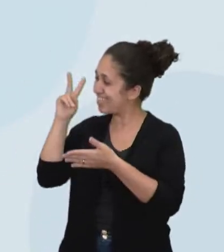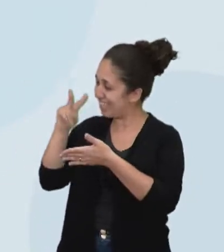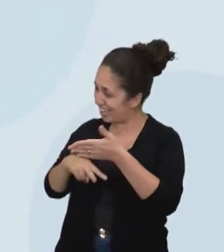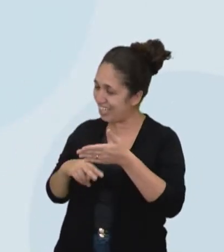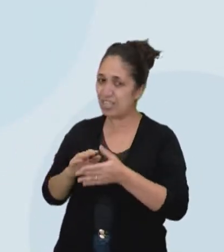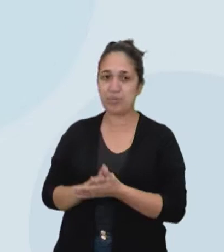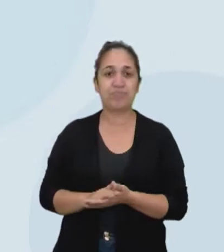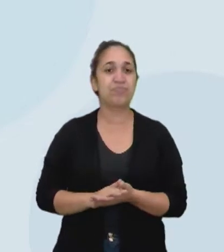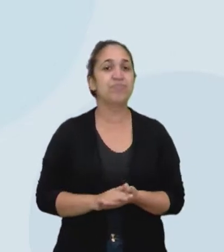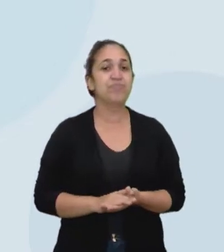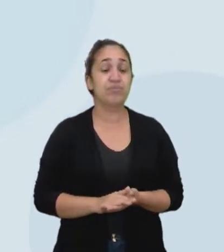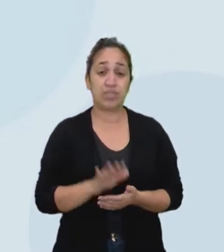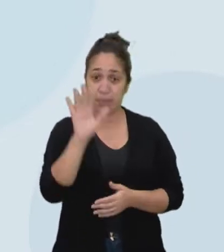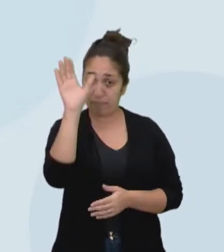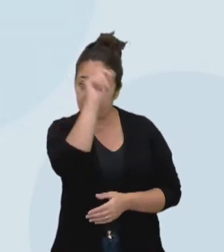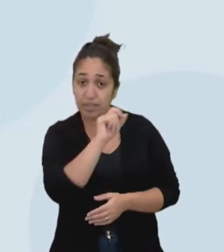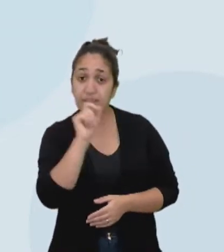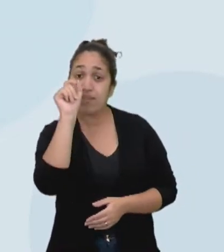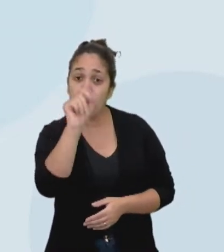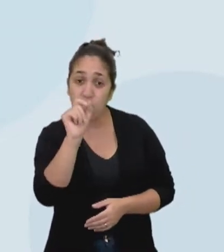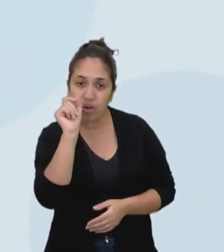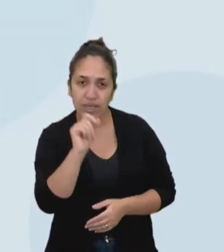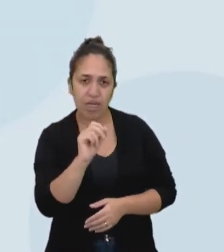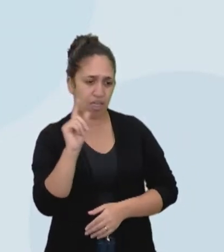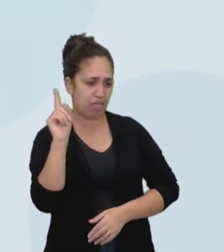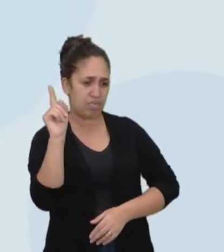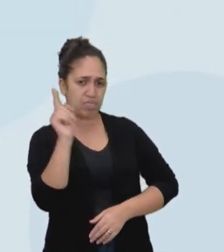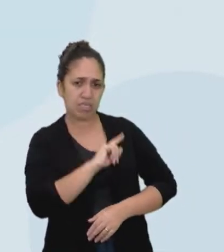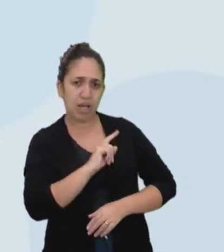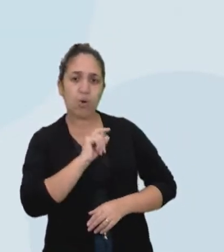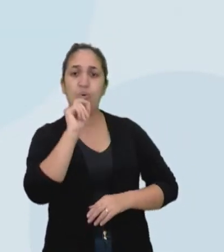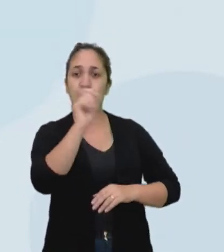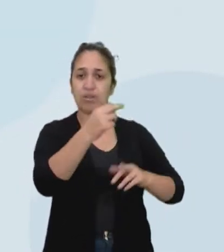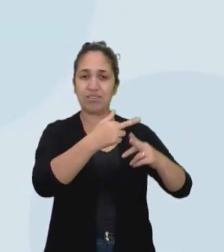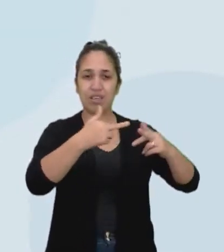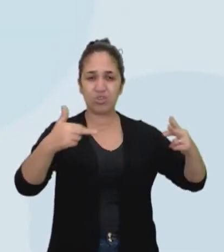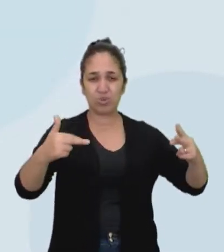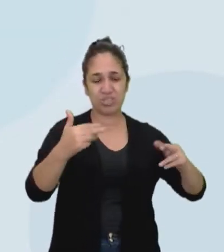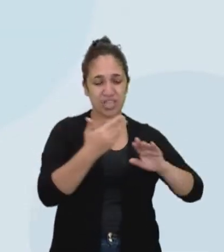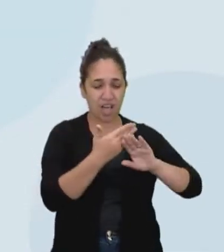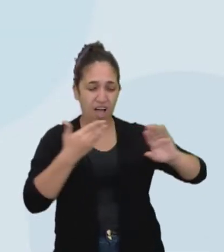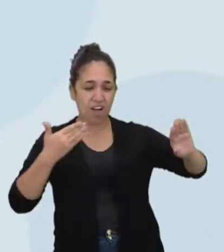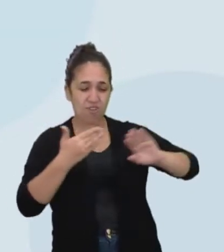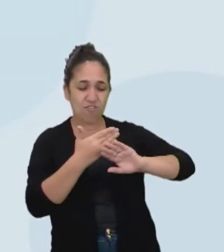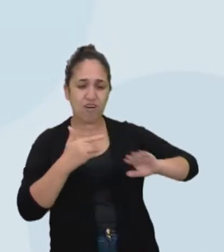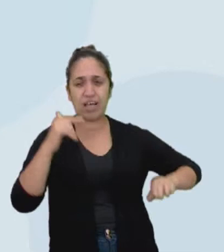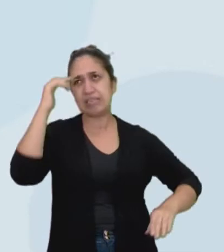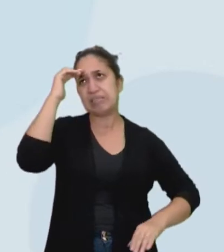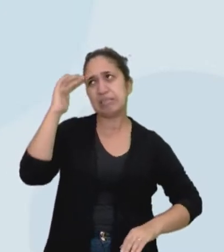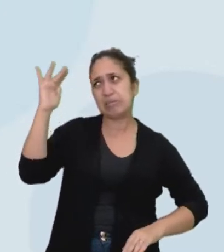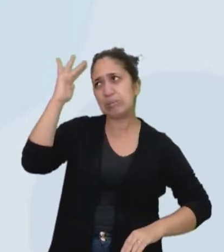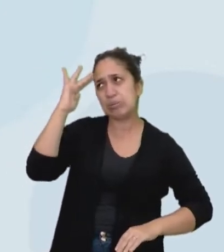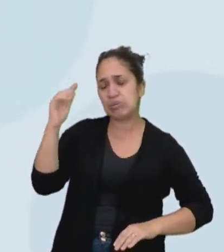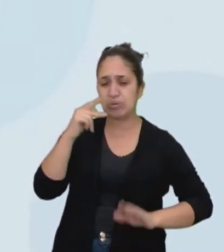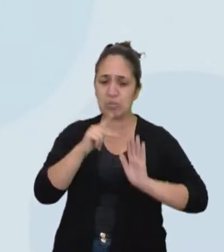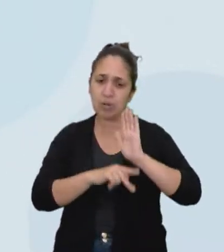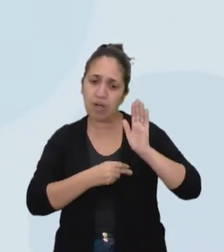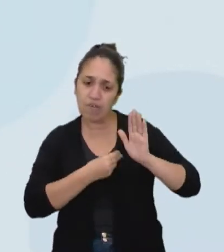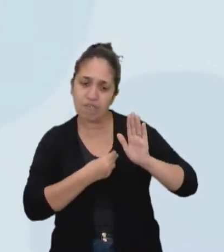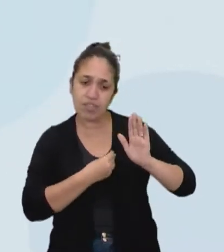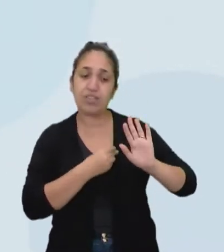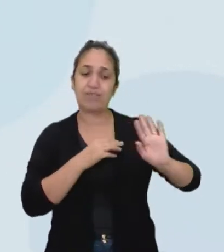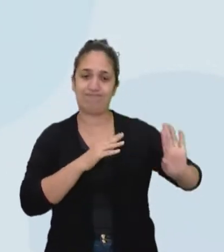Aprenda a dizer não a tudo aquilo que pode distanciar você do seu maior sonho e projetos de vida. Ai,